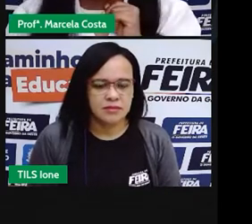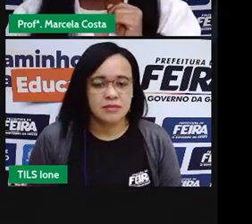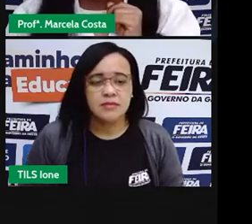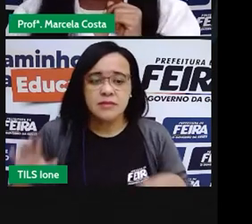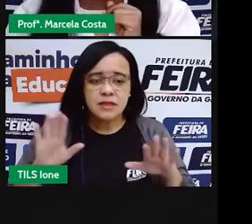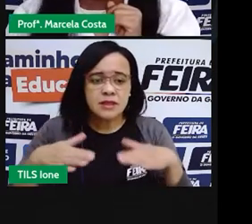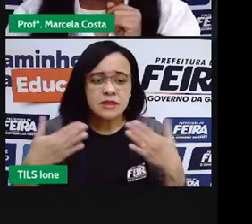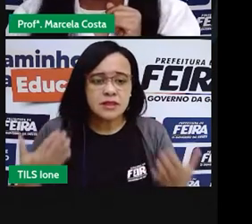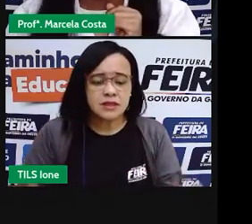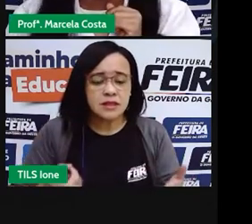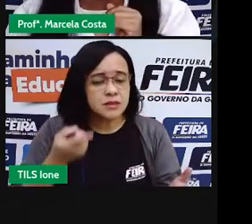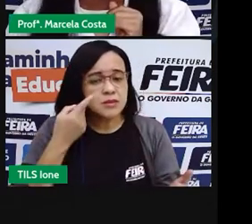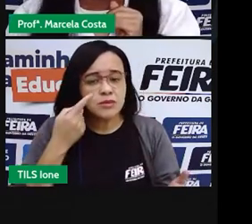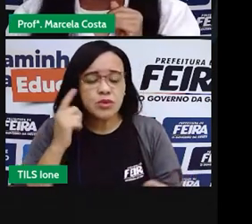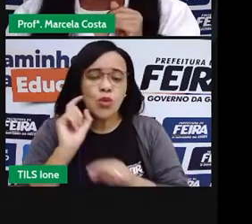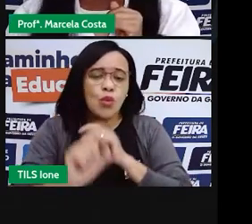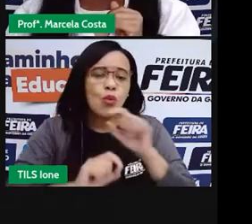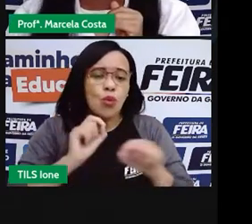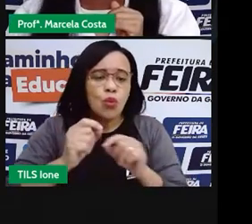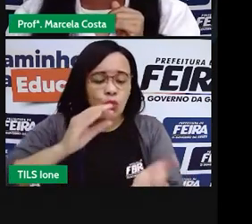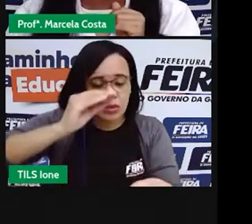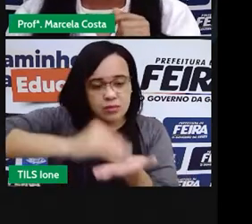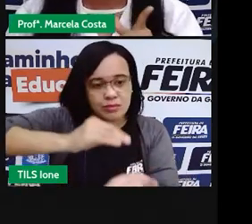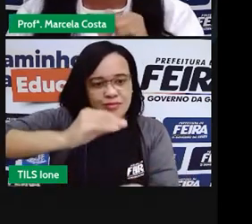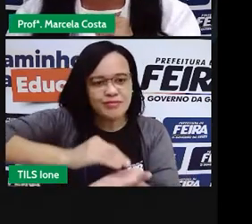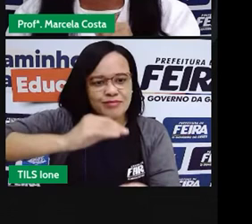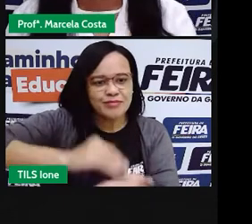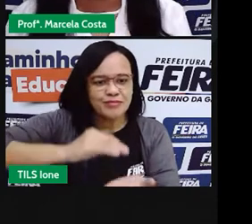Então, a gente já viu que faltou